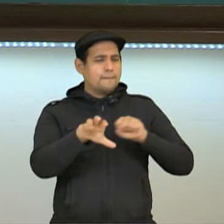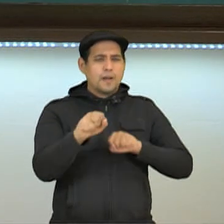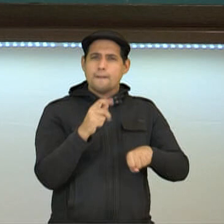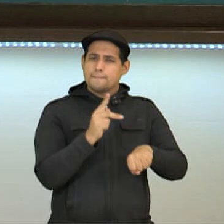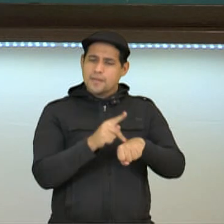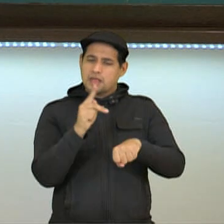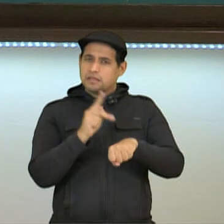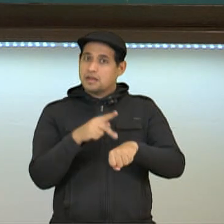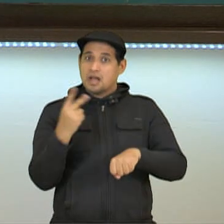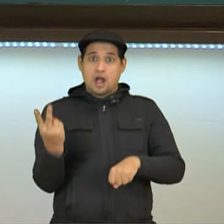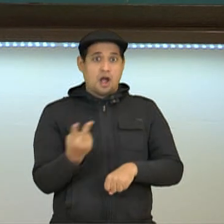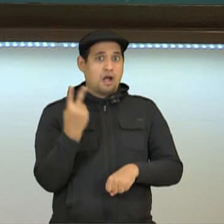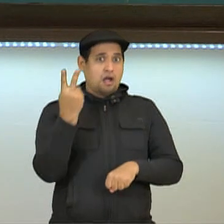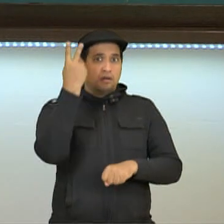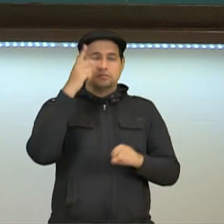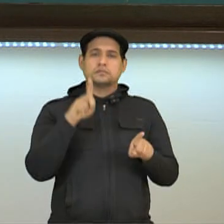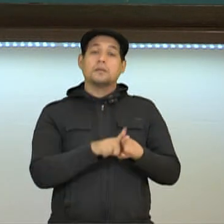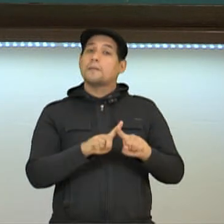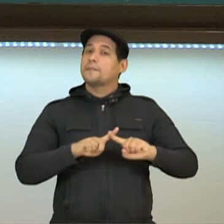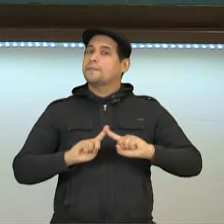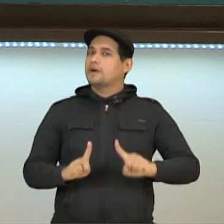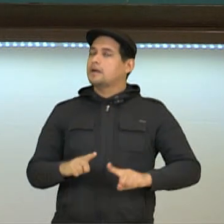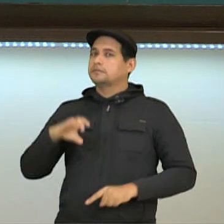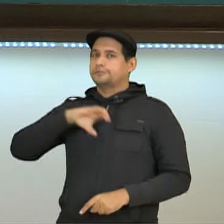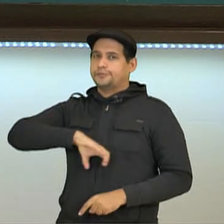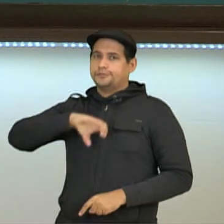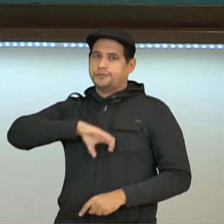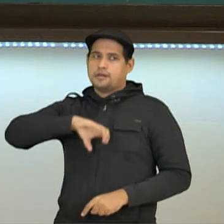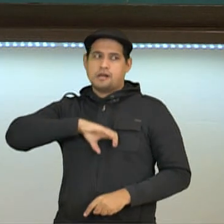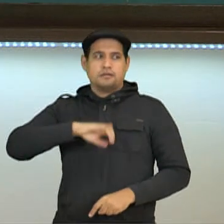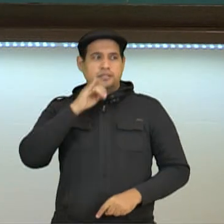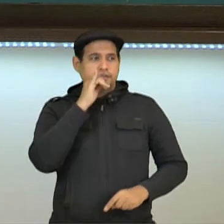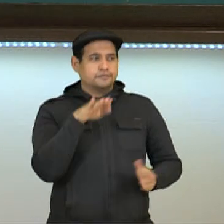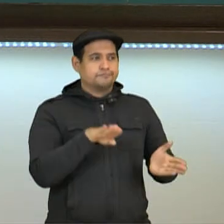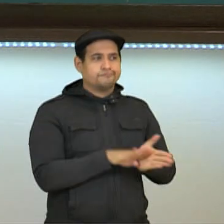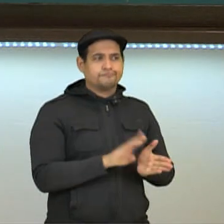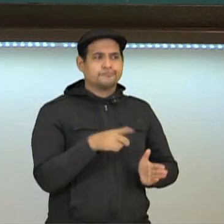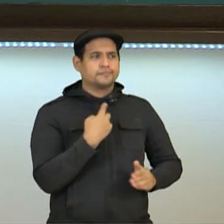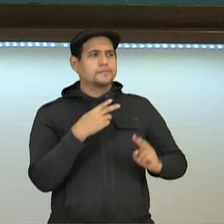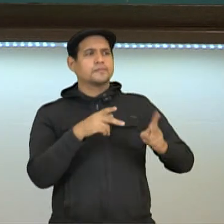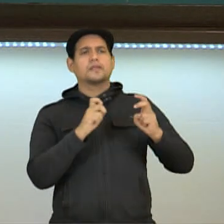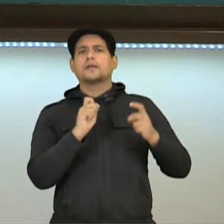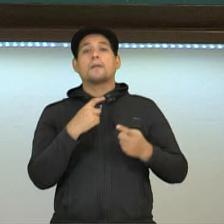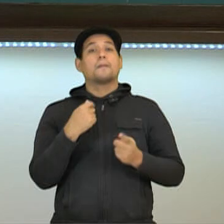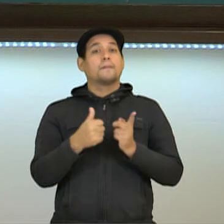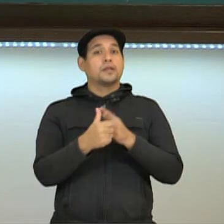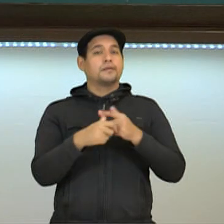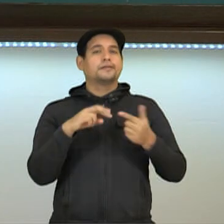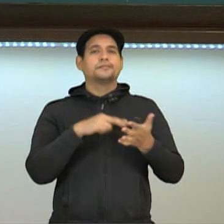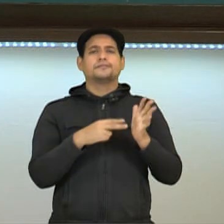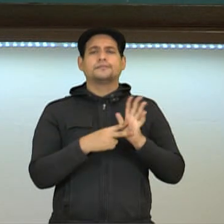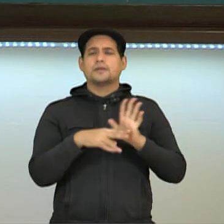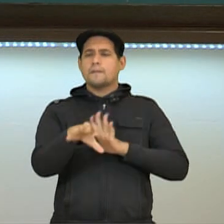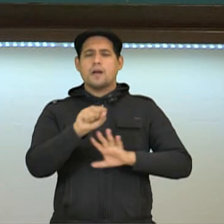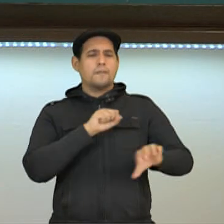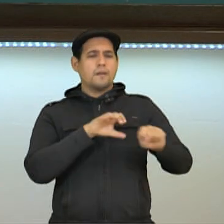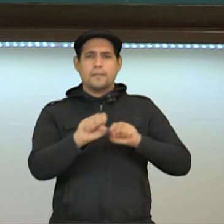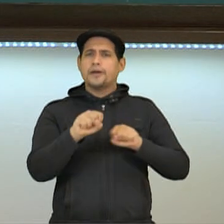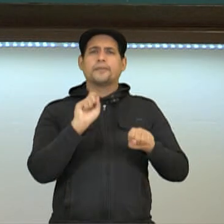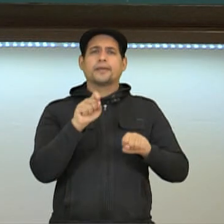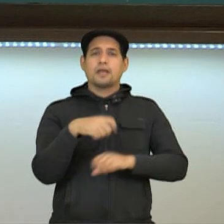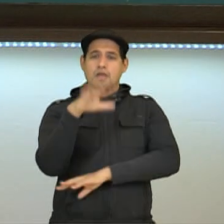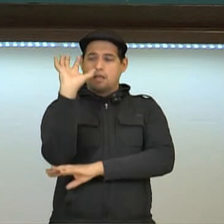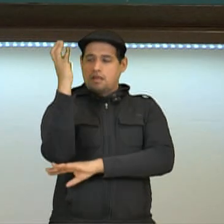preciosos. Já Portugal, quando chegou aqui, então nós vimos que primeiro foi o extrativismo do